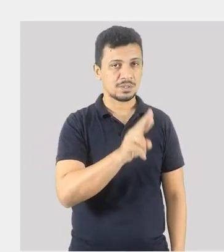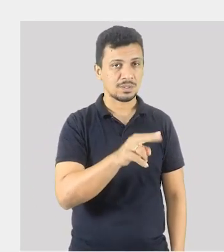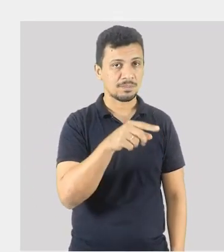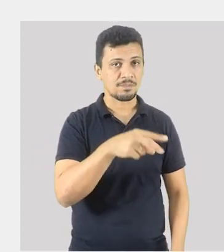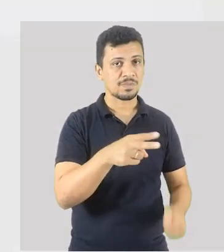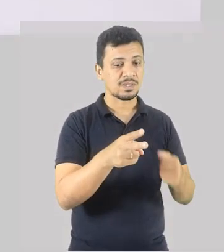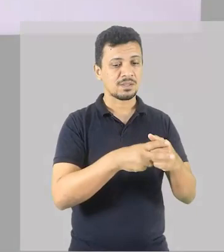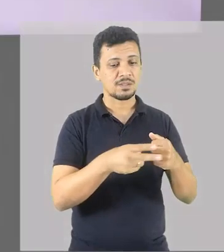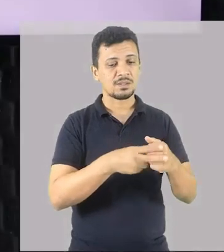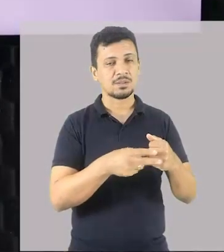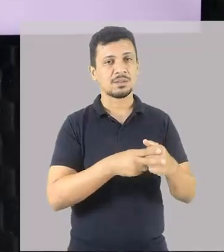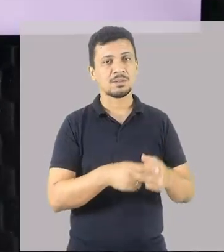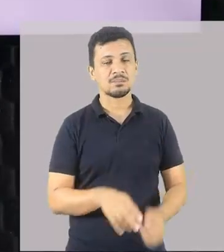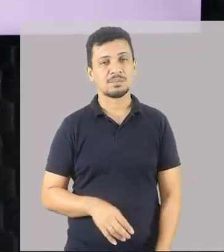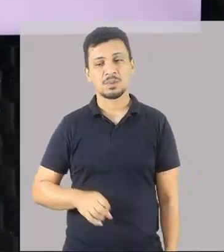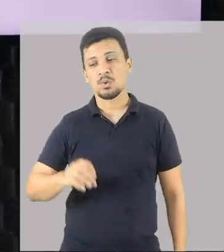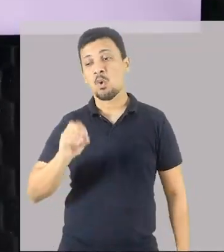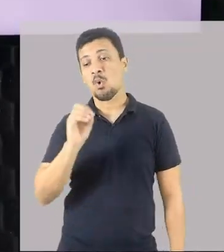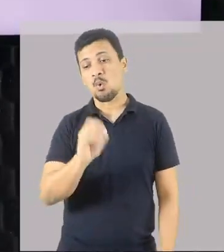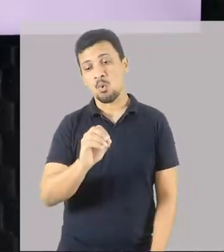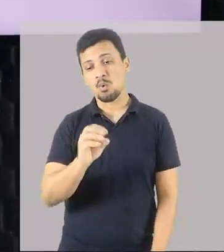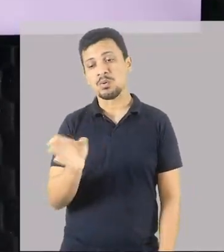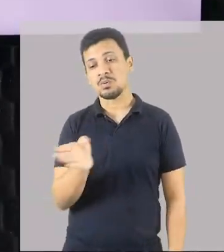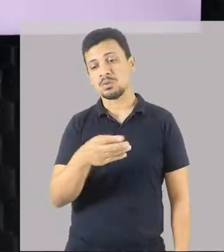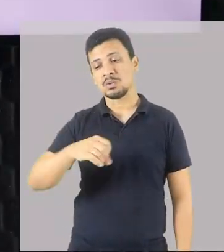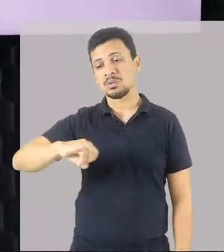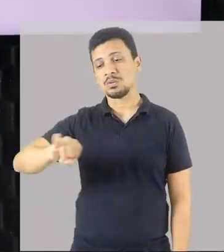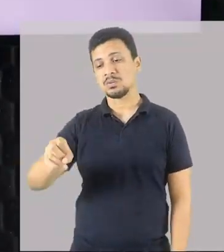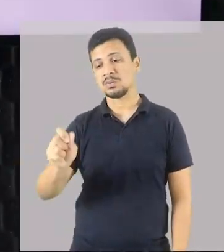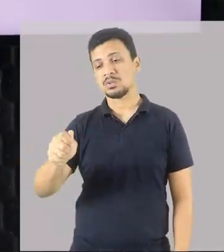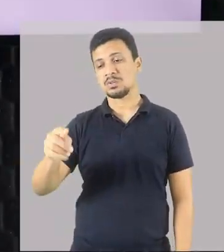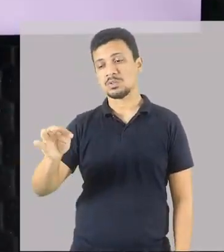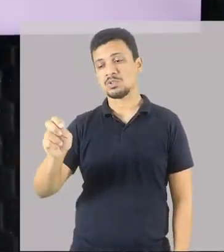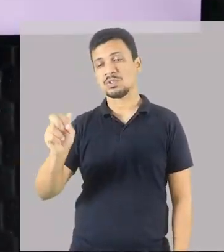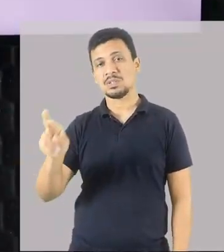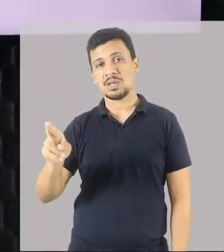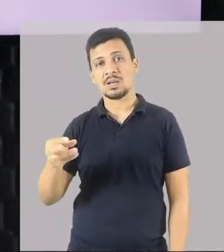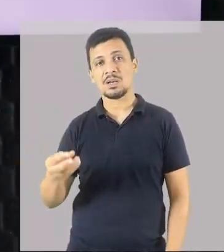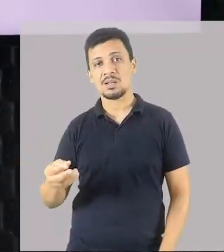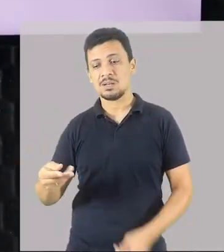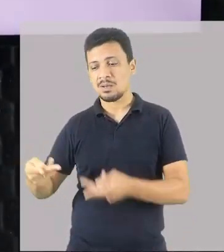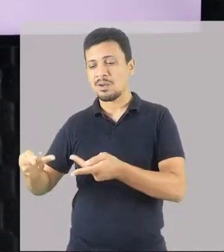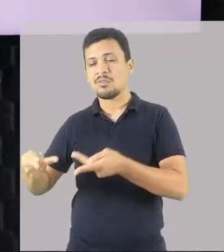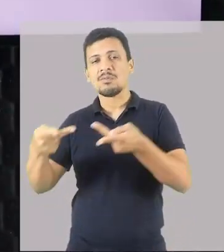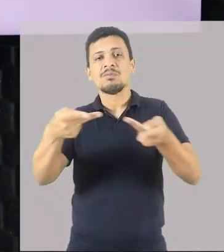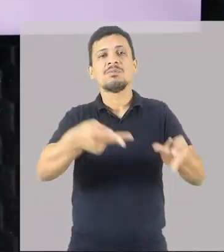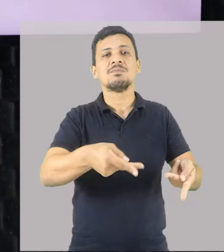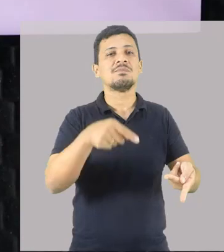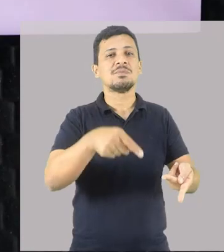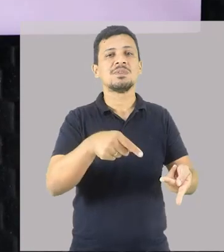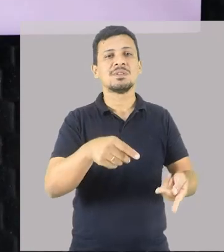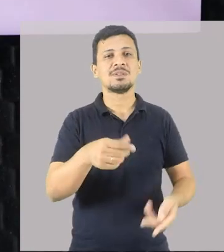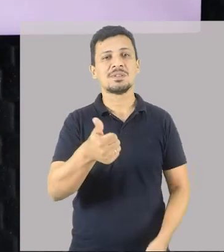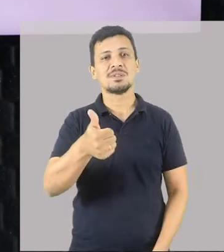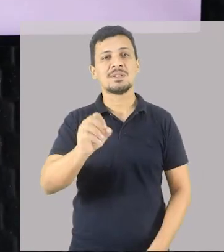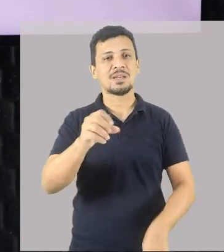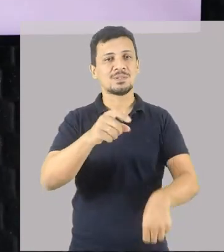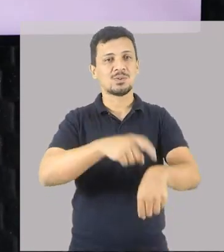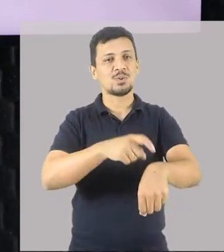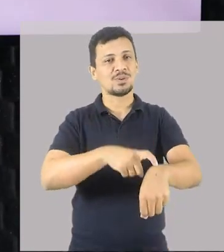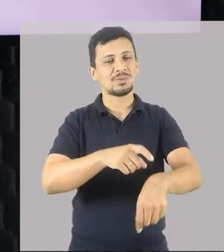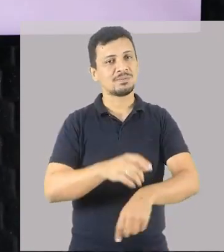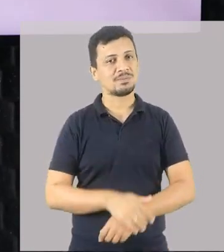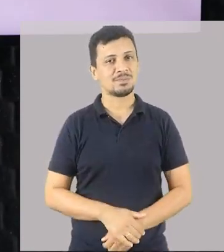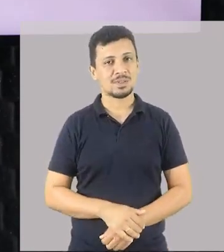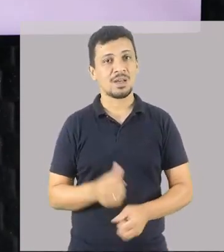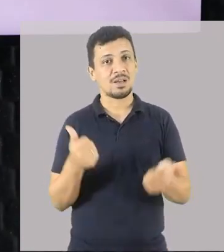digo, o jantar será servido às 10 horas. O jantar, certo? Eu transformei um verbo em substantivo. Não